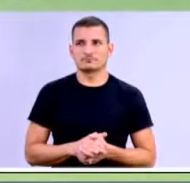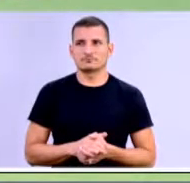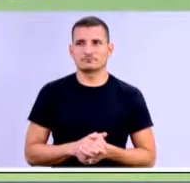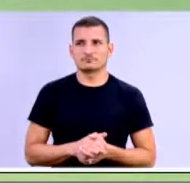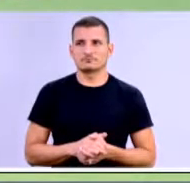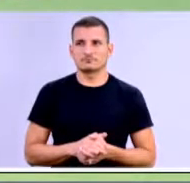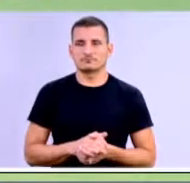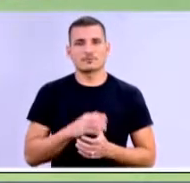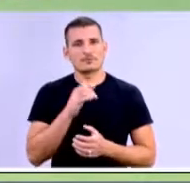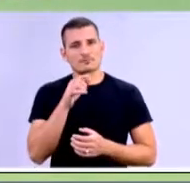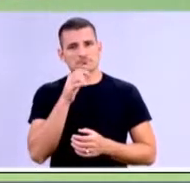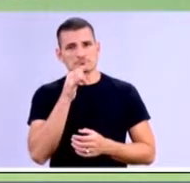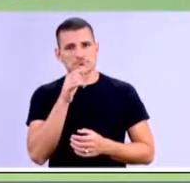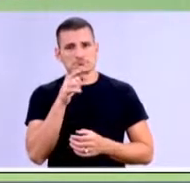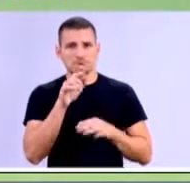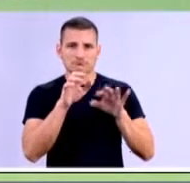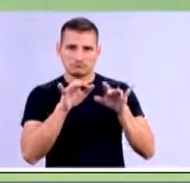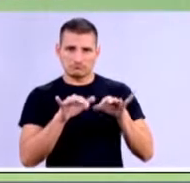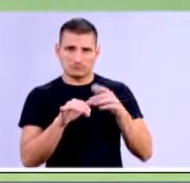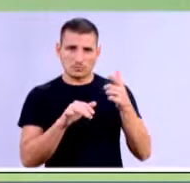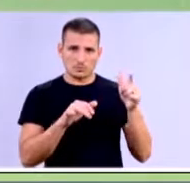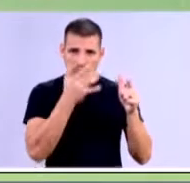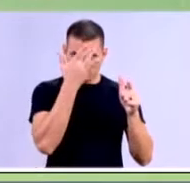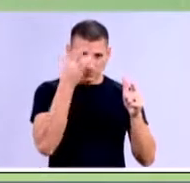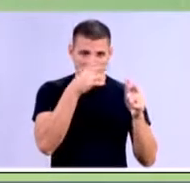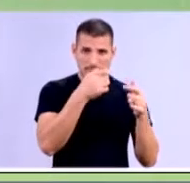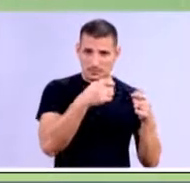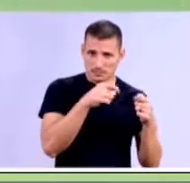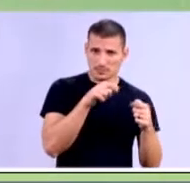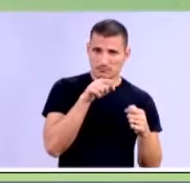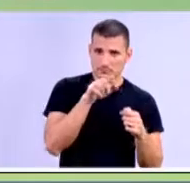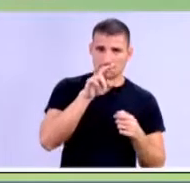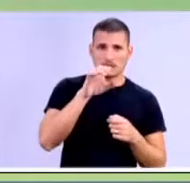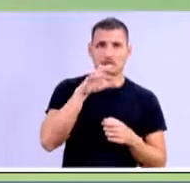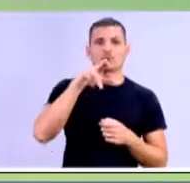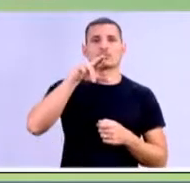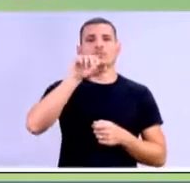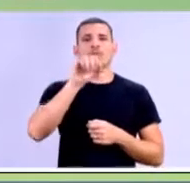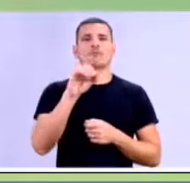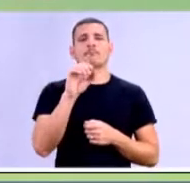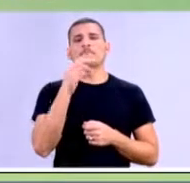desse recurso, significa que você está gritando,